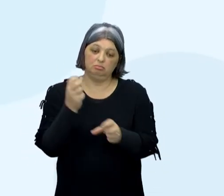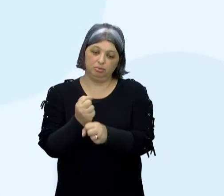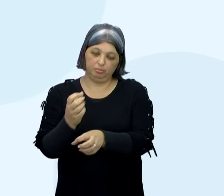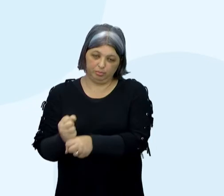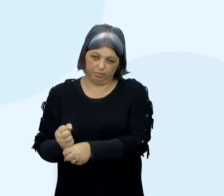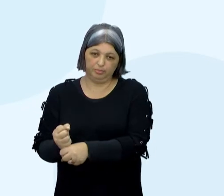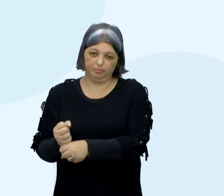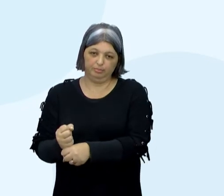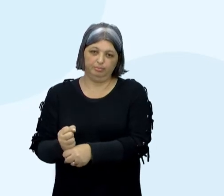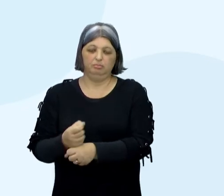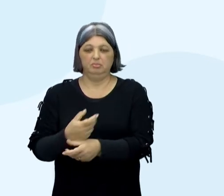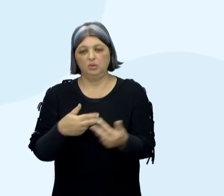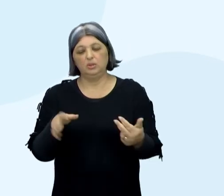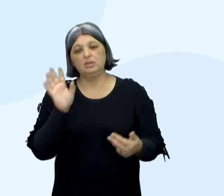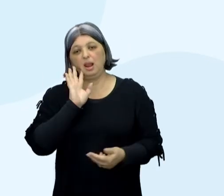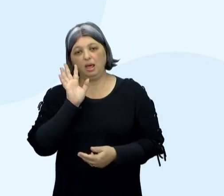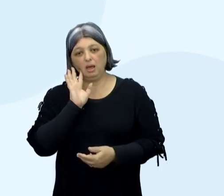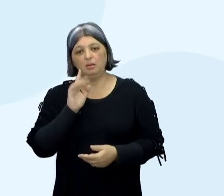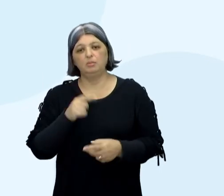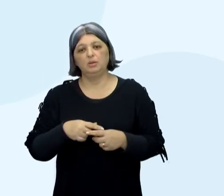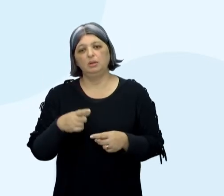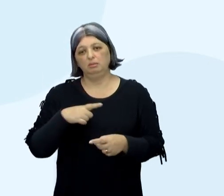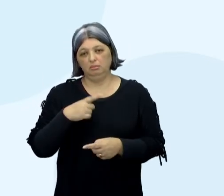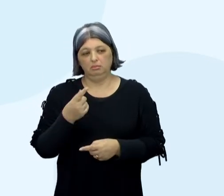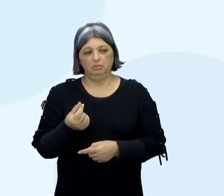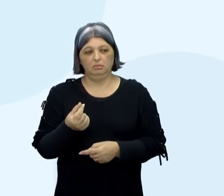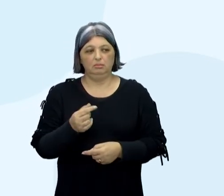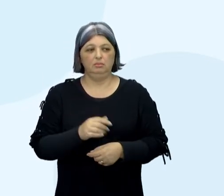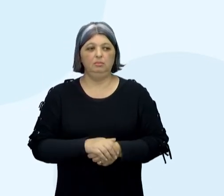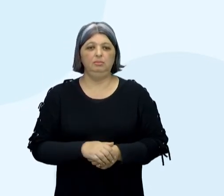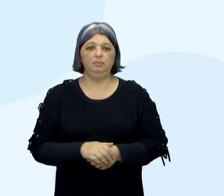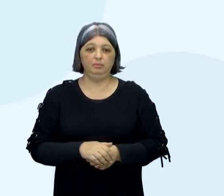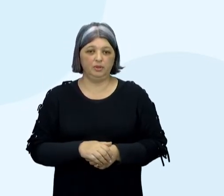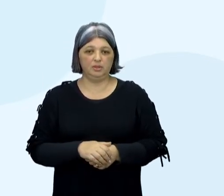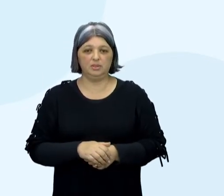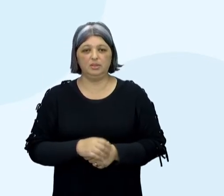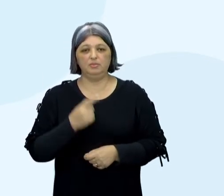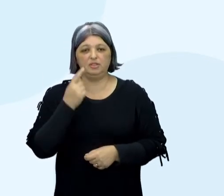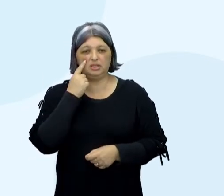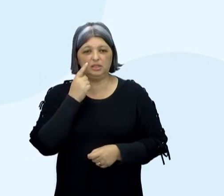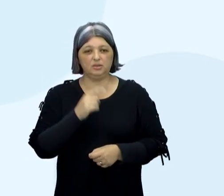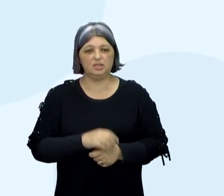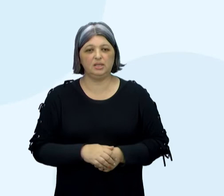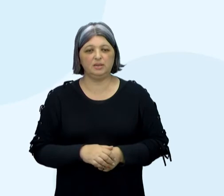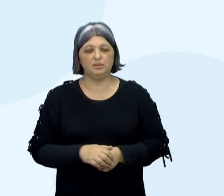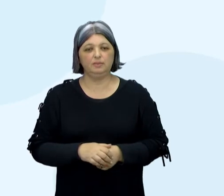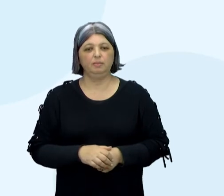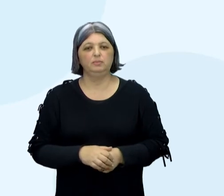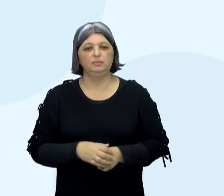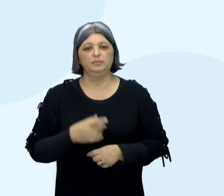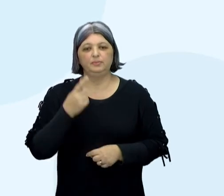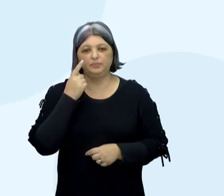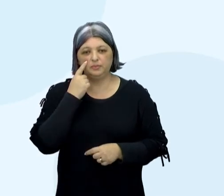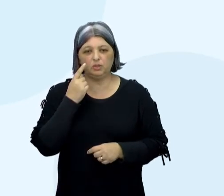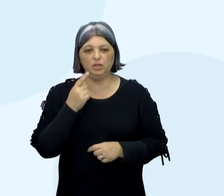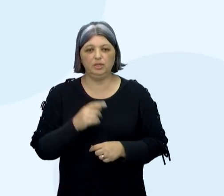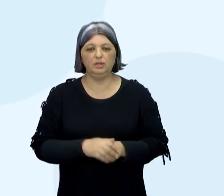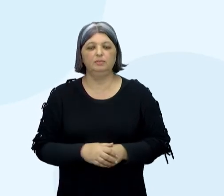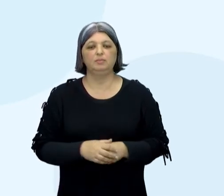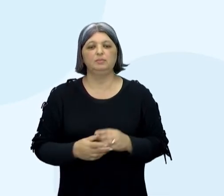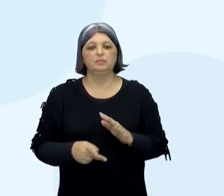uma coisa mais legal, ter esse dinheiro. Então, eu vou ter que somar 714,